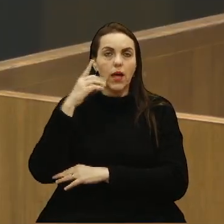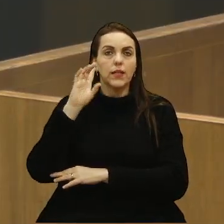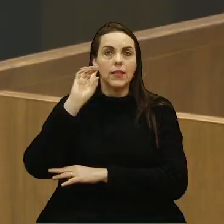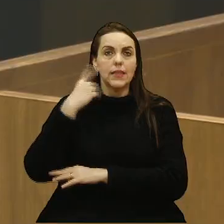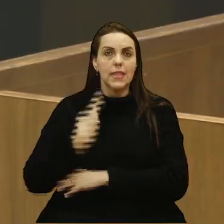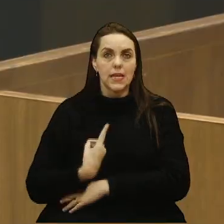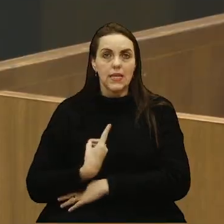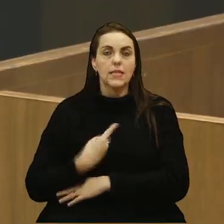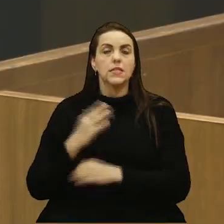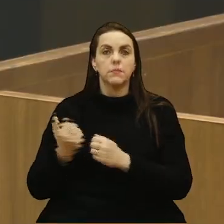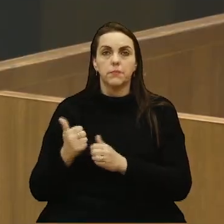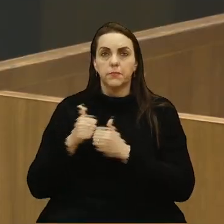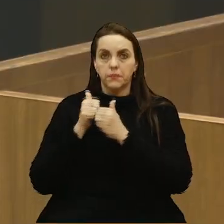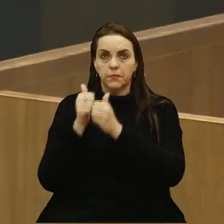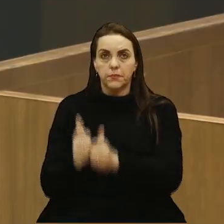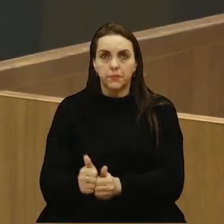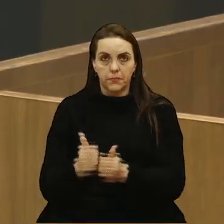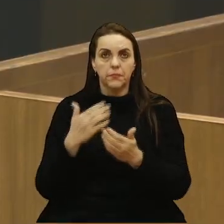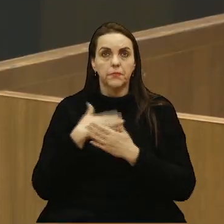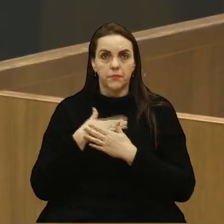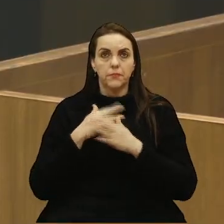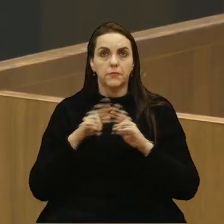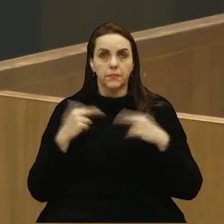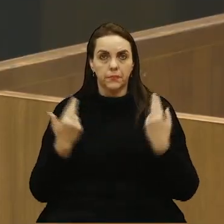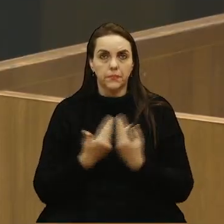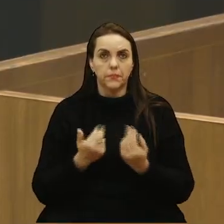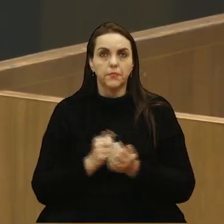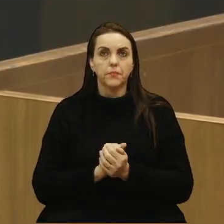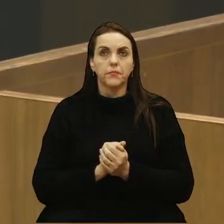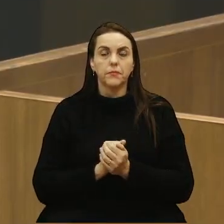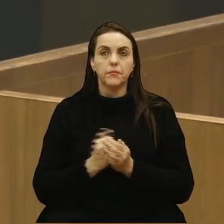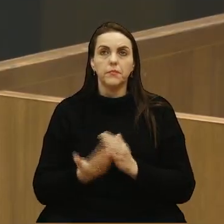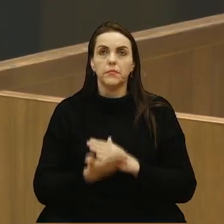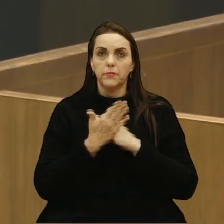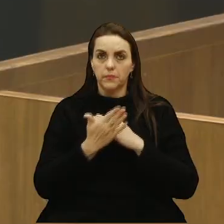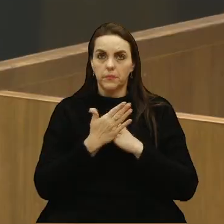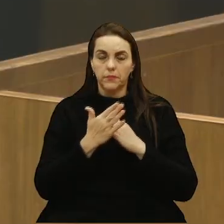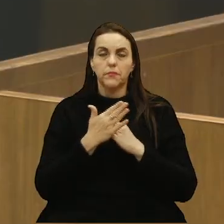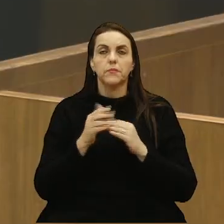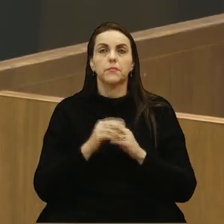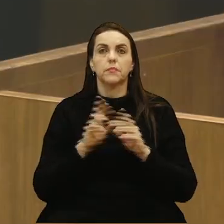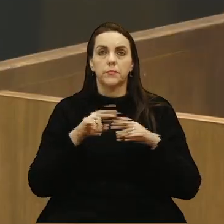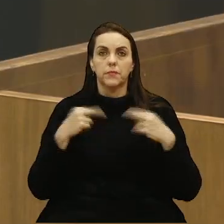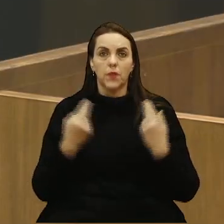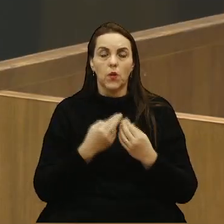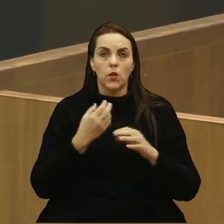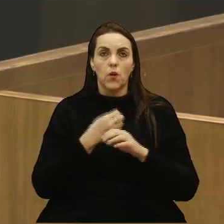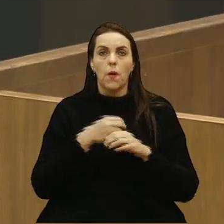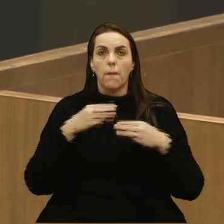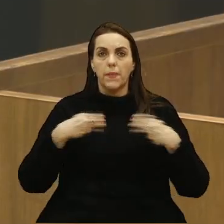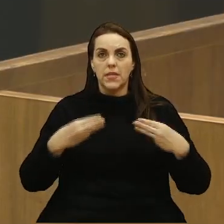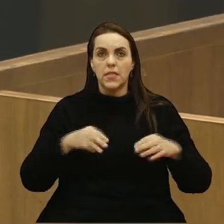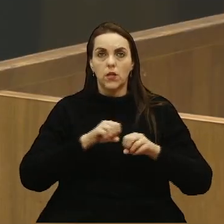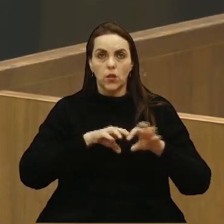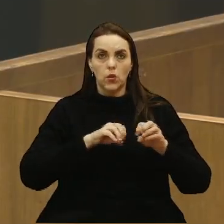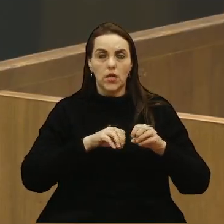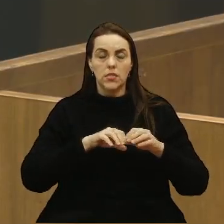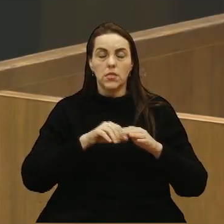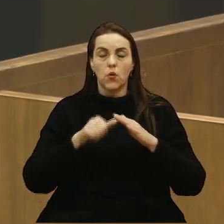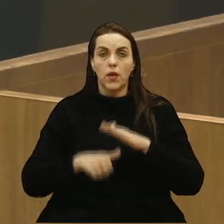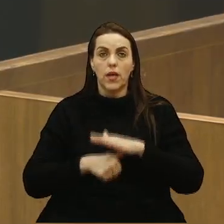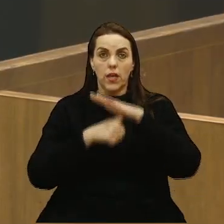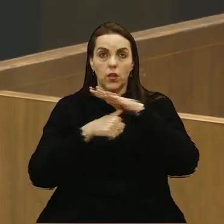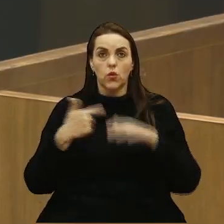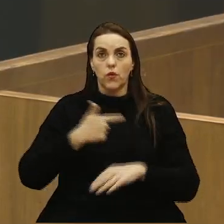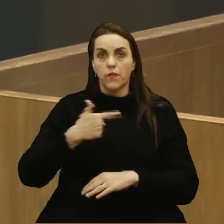Pessoa me acompanhou na reunião, ela ajudou na agenda da reunião com o MEC e o vice-reitor estava